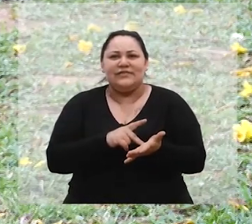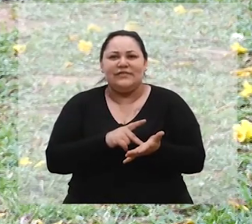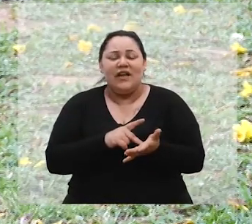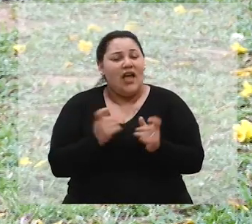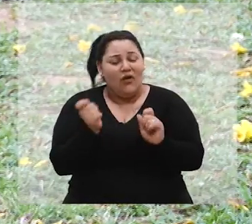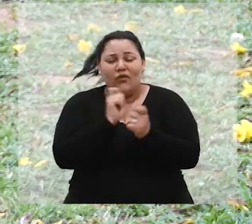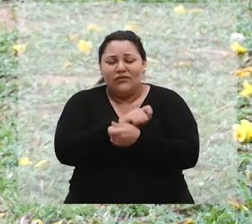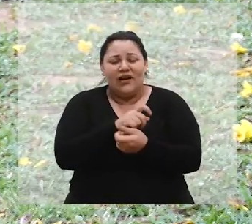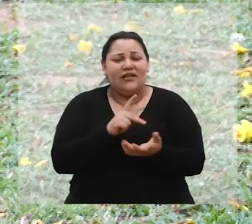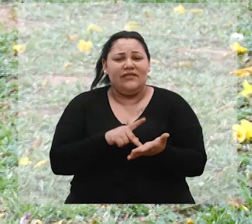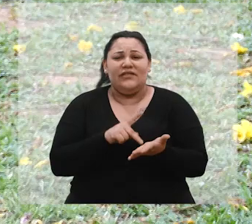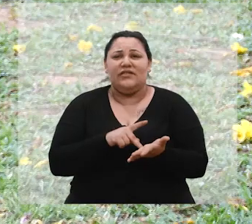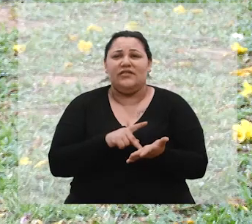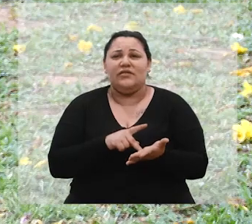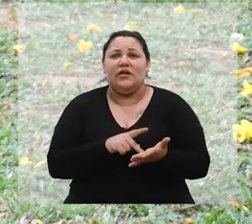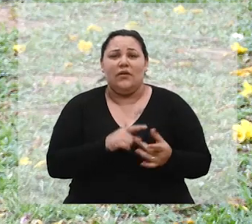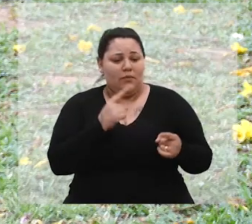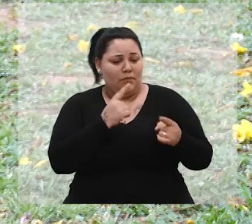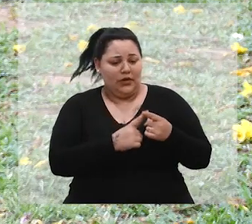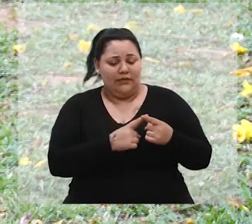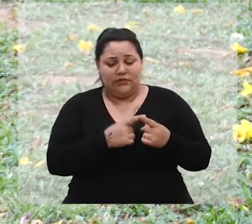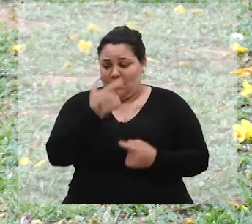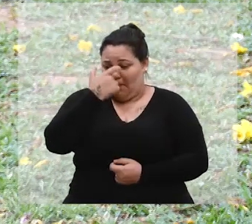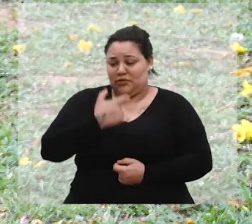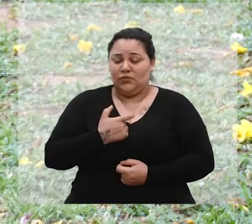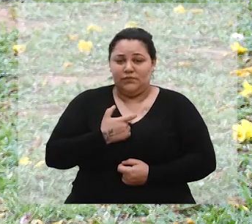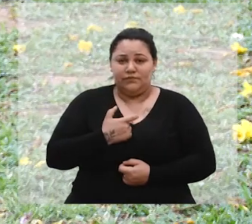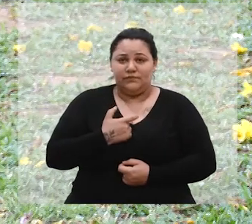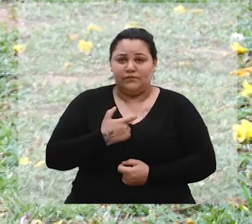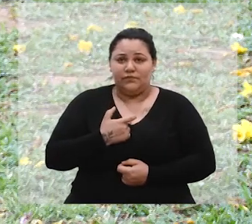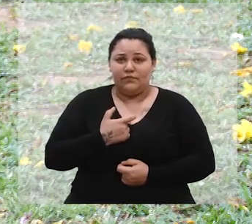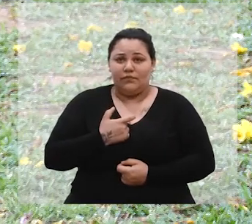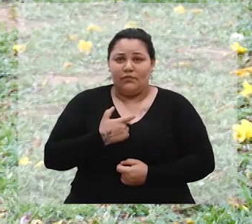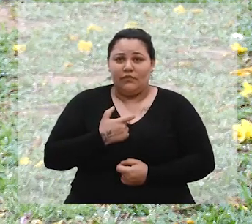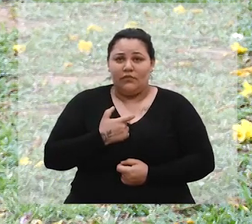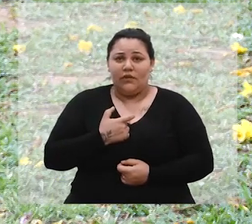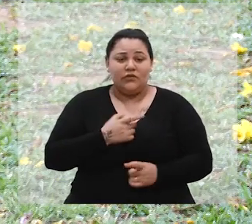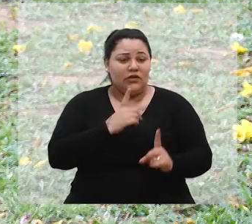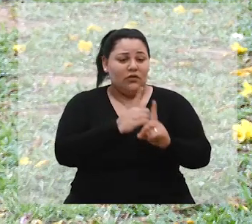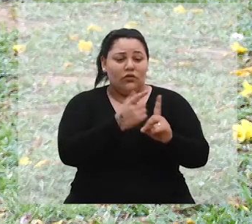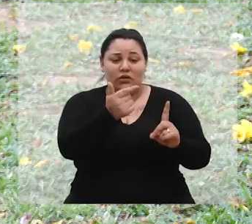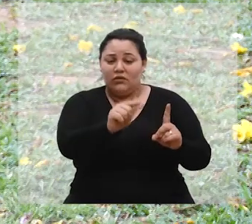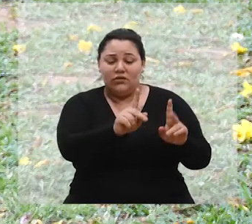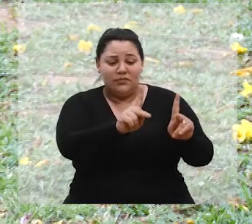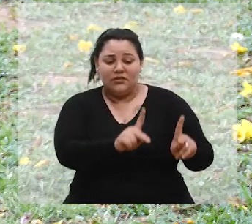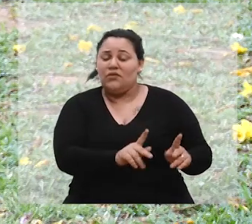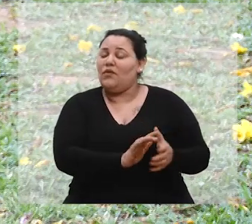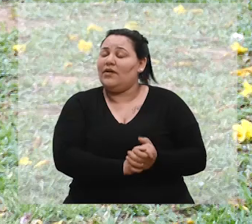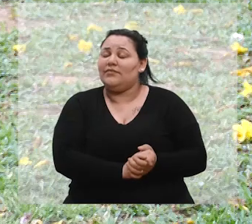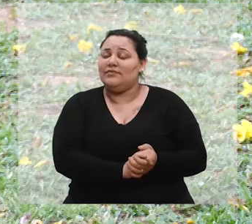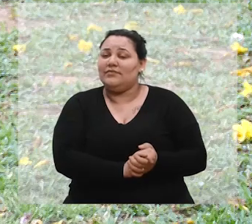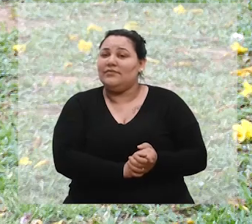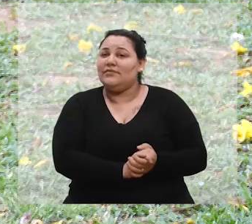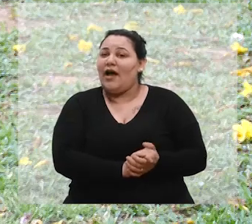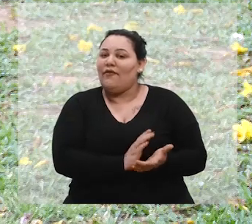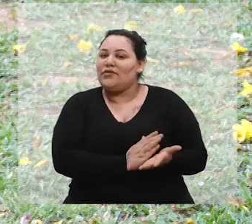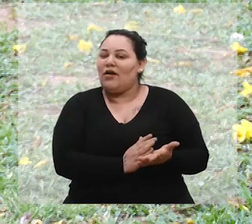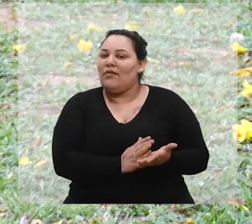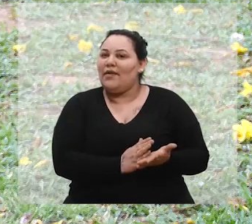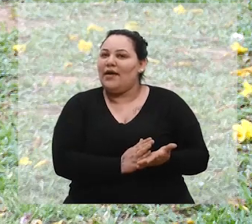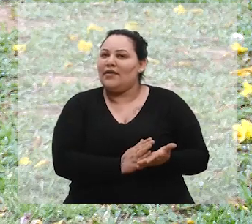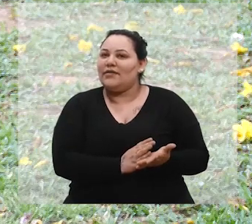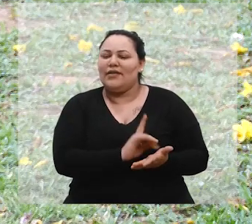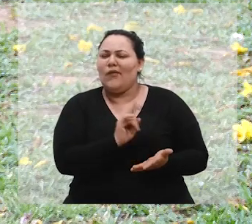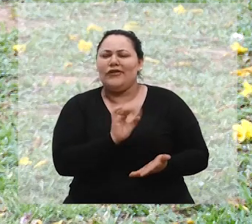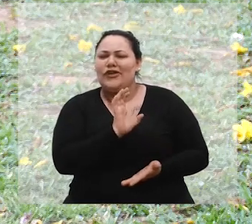encontro amoroso é o contrário disso, né? Porque você é uma pessoa, até você encontrar a pessoa que te causou algum negócio.